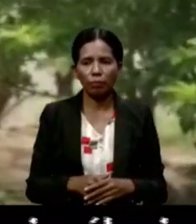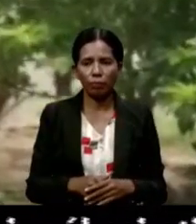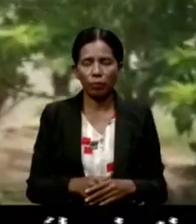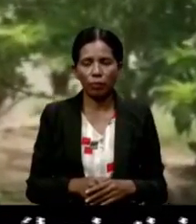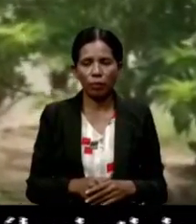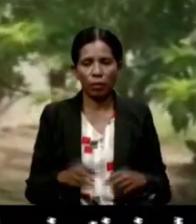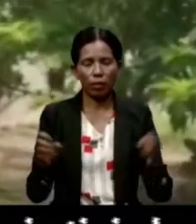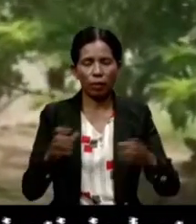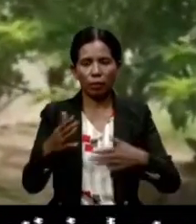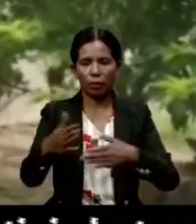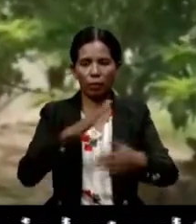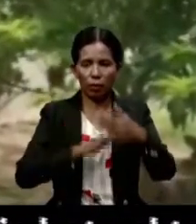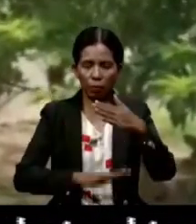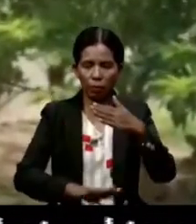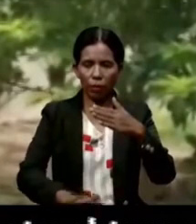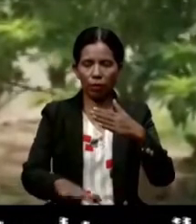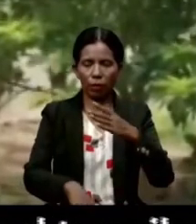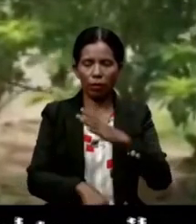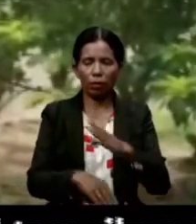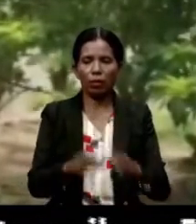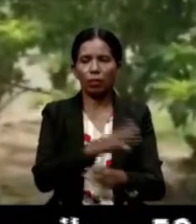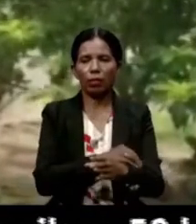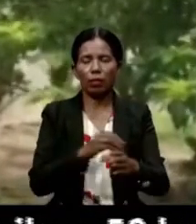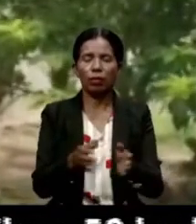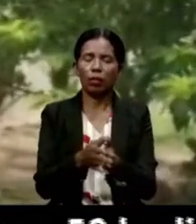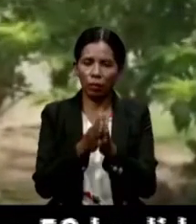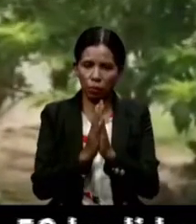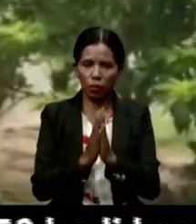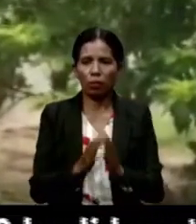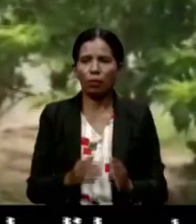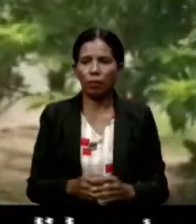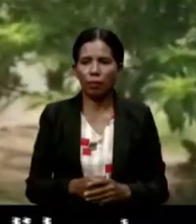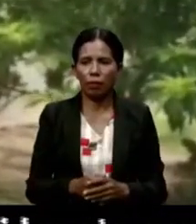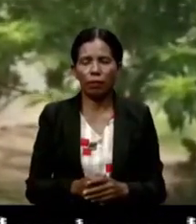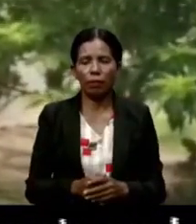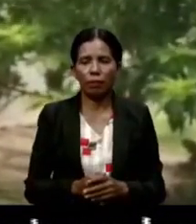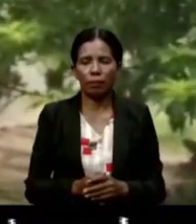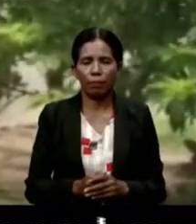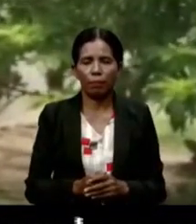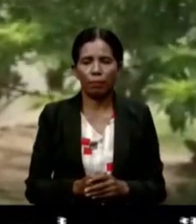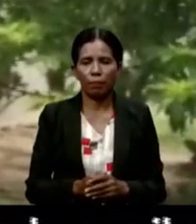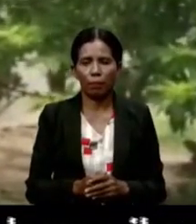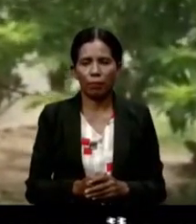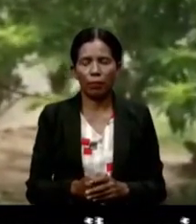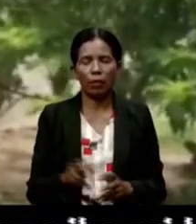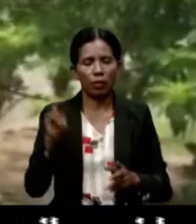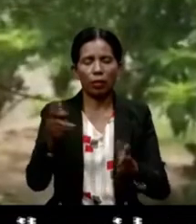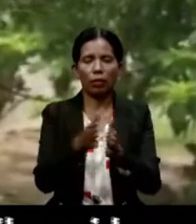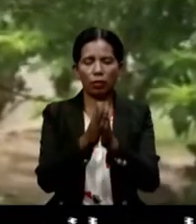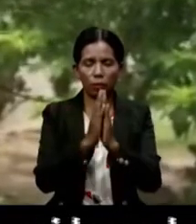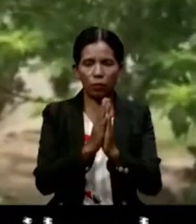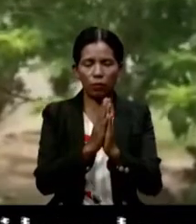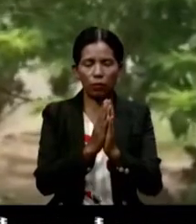lakaleur, tama saya hospital, então, nia husu para nia husu